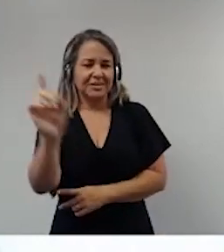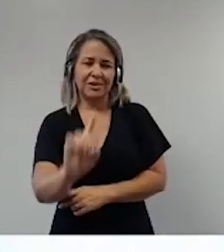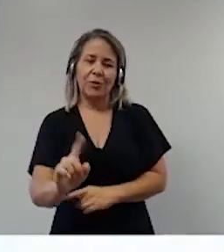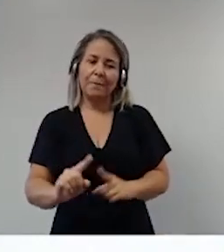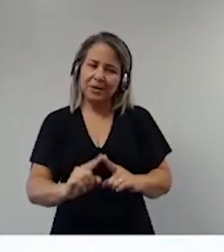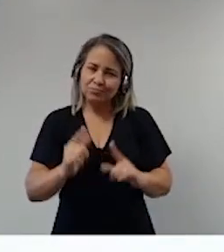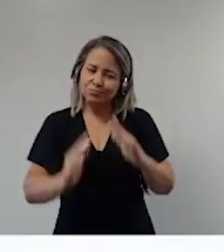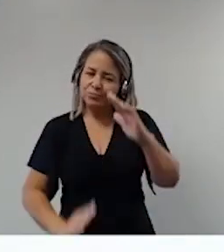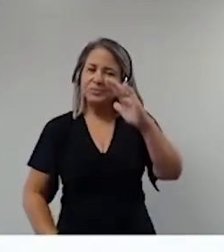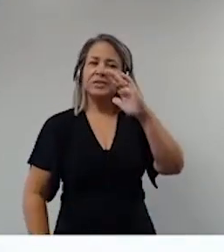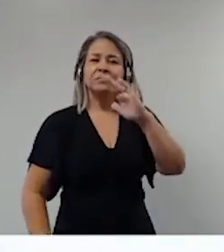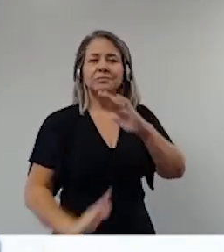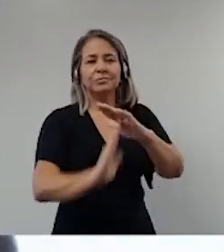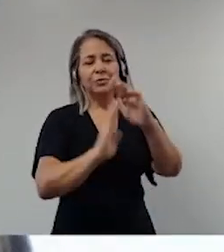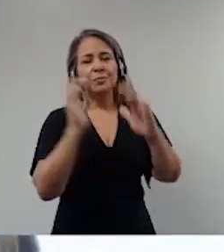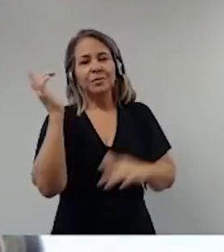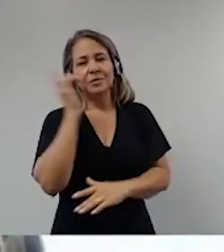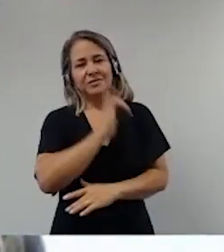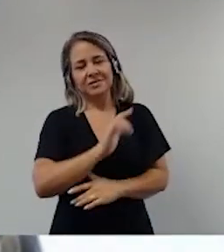faturamento pré-pandemia.